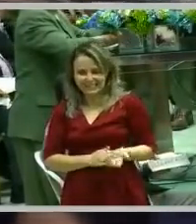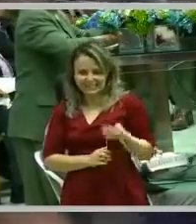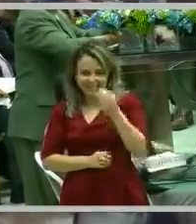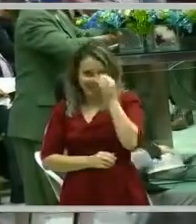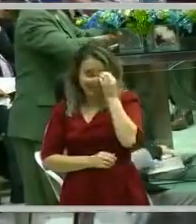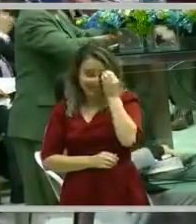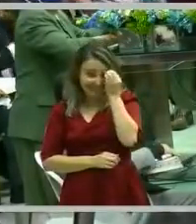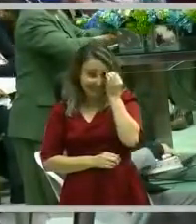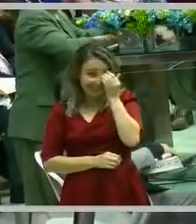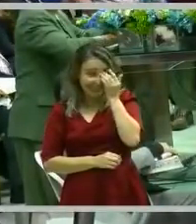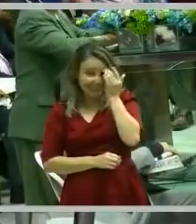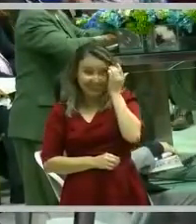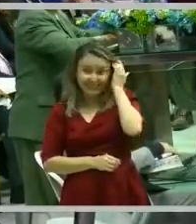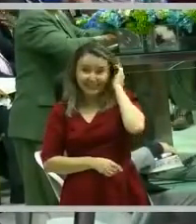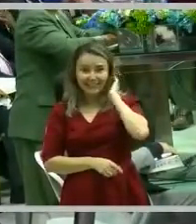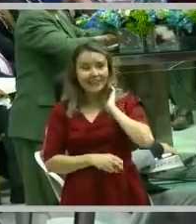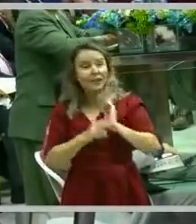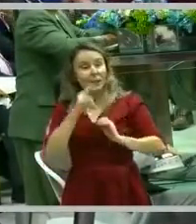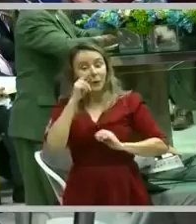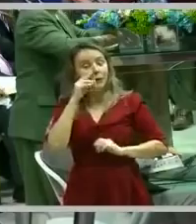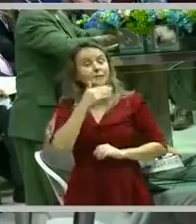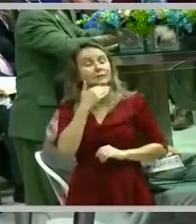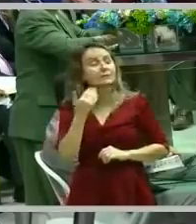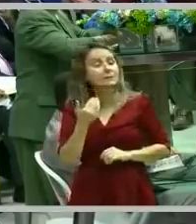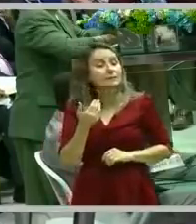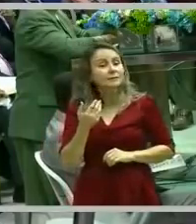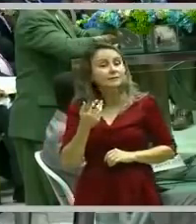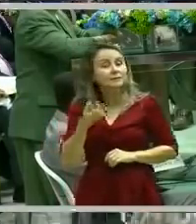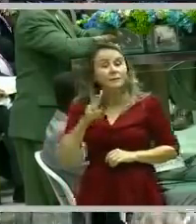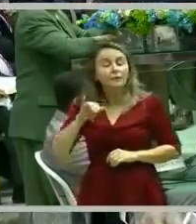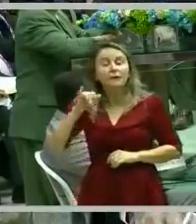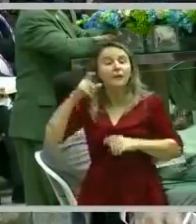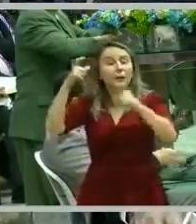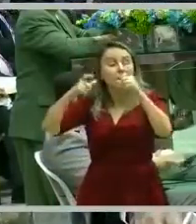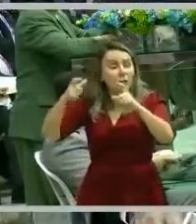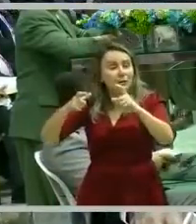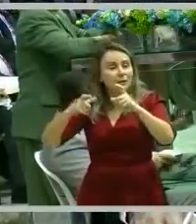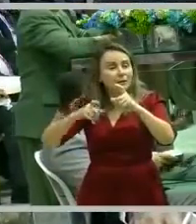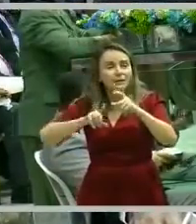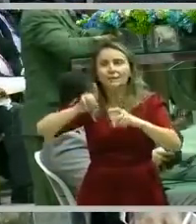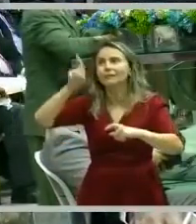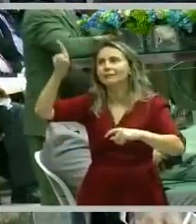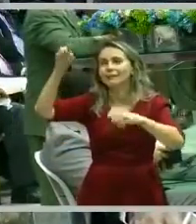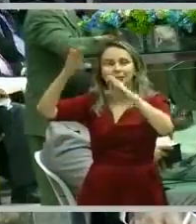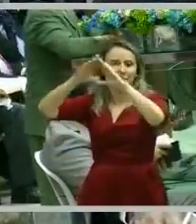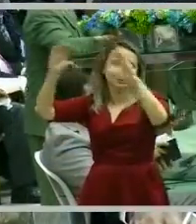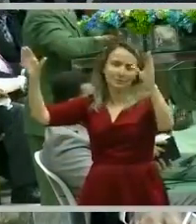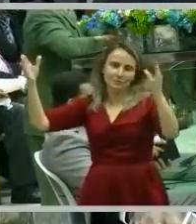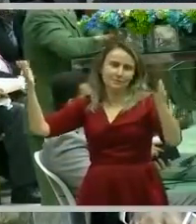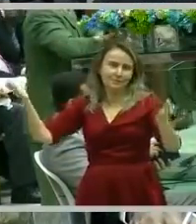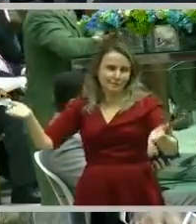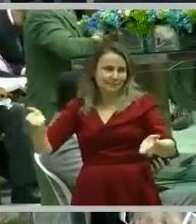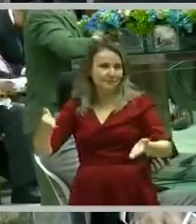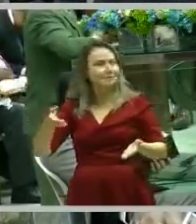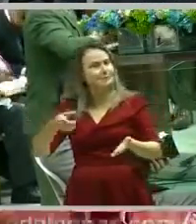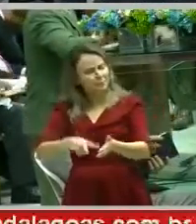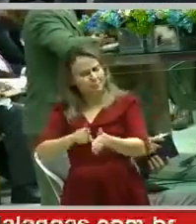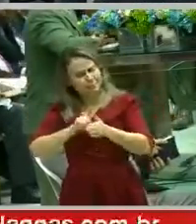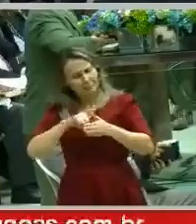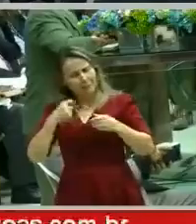Quem vai para onde? O crente quando morre vai para onde? Você só vai se ver livre de Eliabe quando você morrer. E lá no